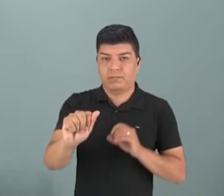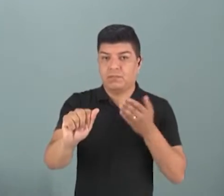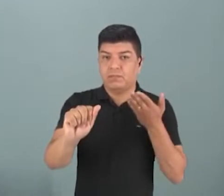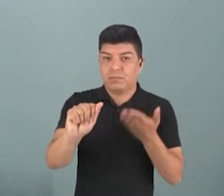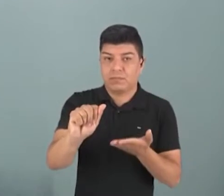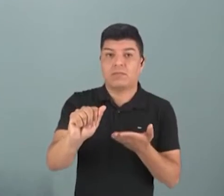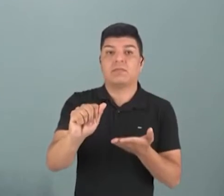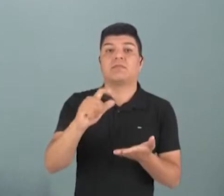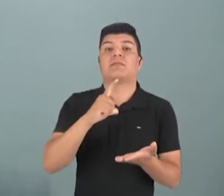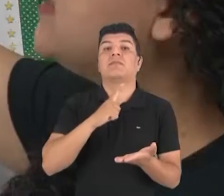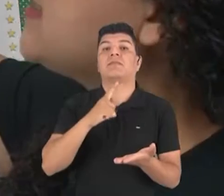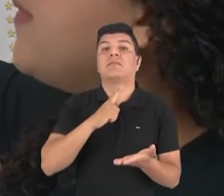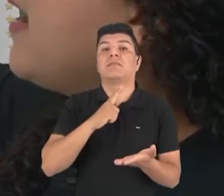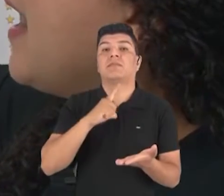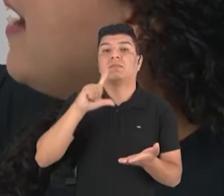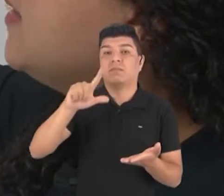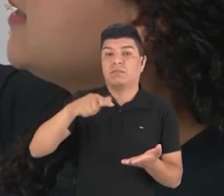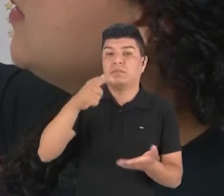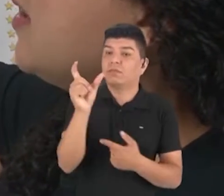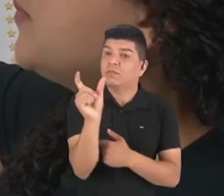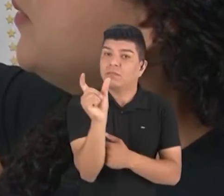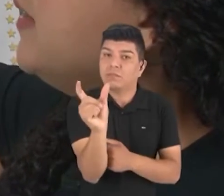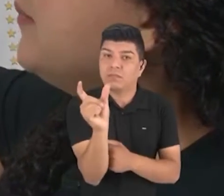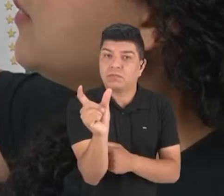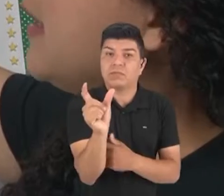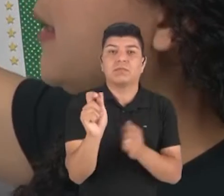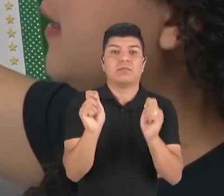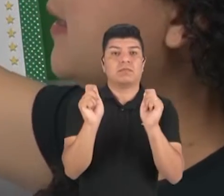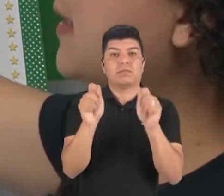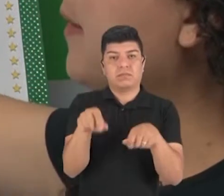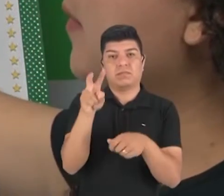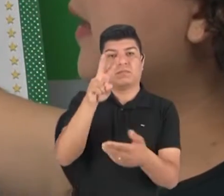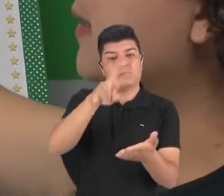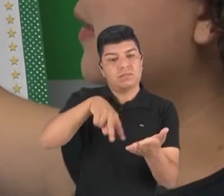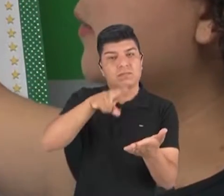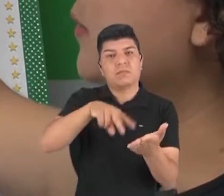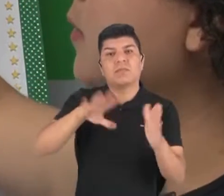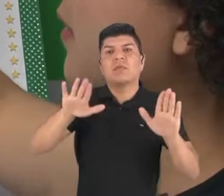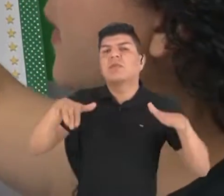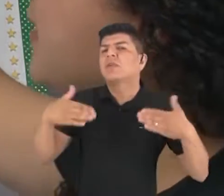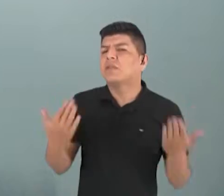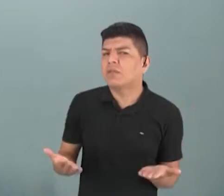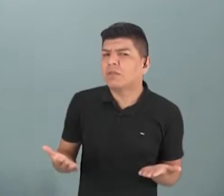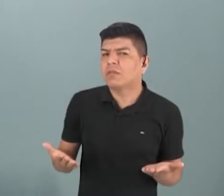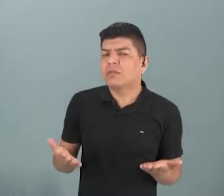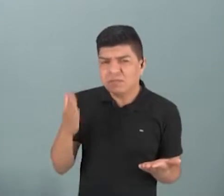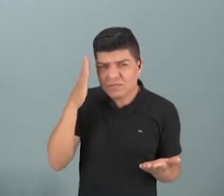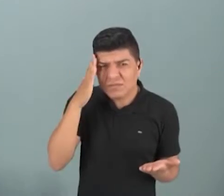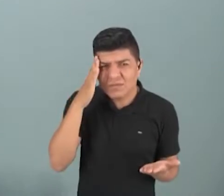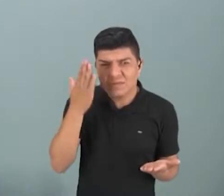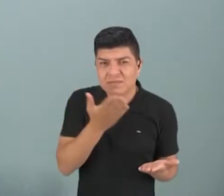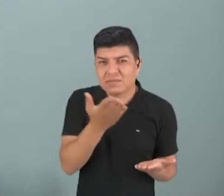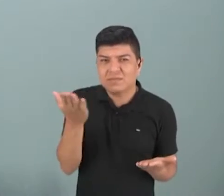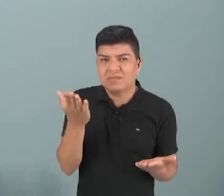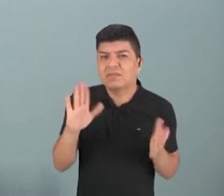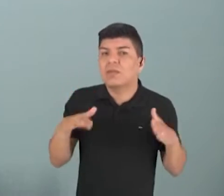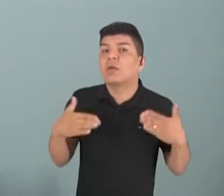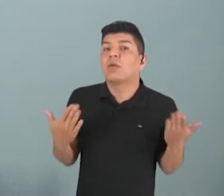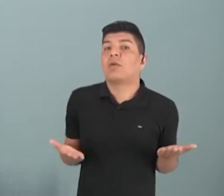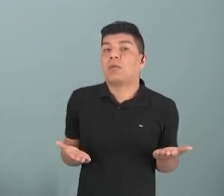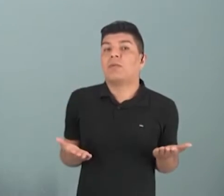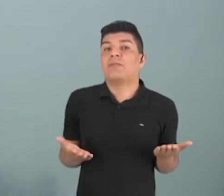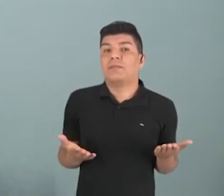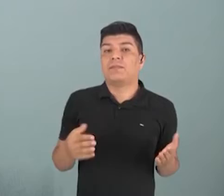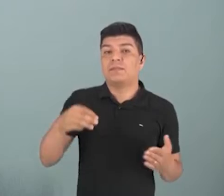criança Vai ter outras palavras que nós podemos ver sabe Quais são quais são quais são